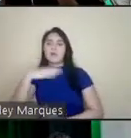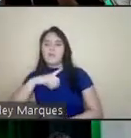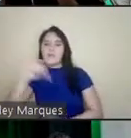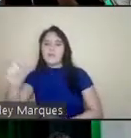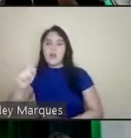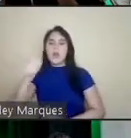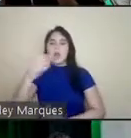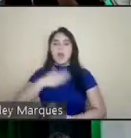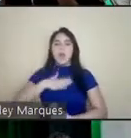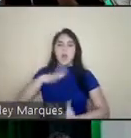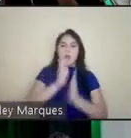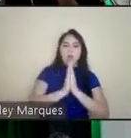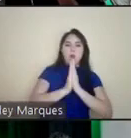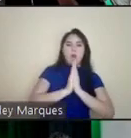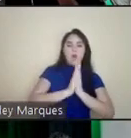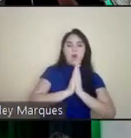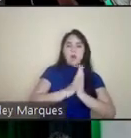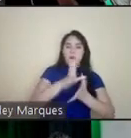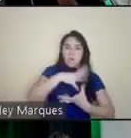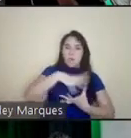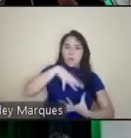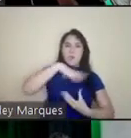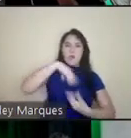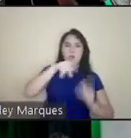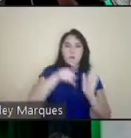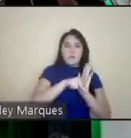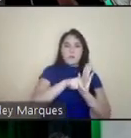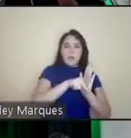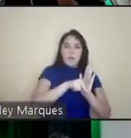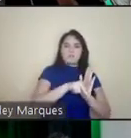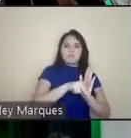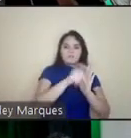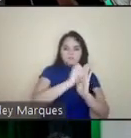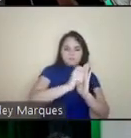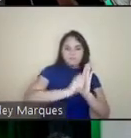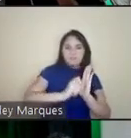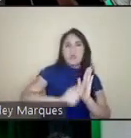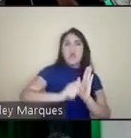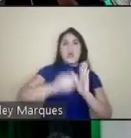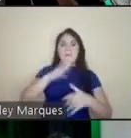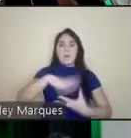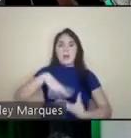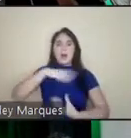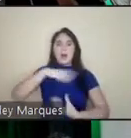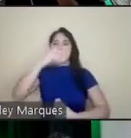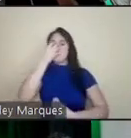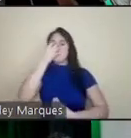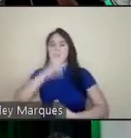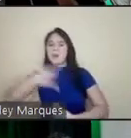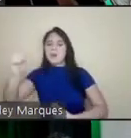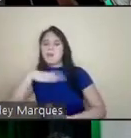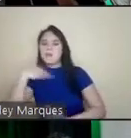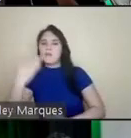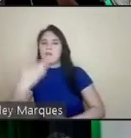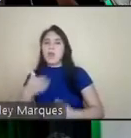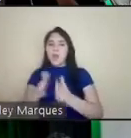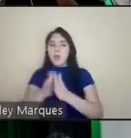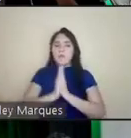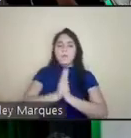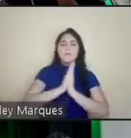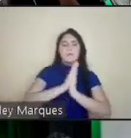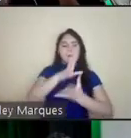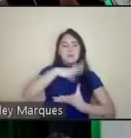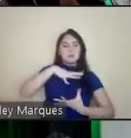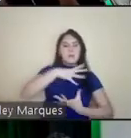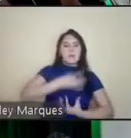psicografe a falta. Para a alma do palhaço que se foi, eu rogo ao poema que reinvente a cor. Para a alma da